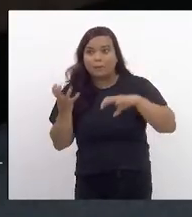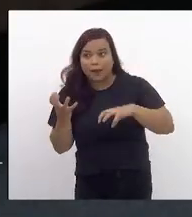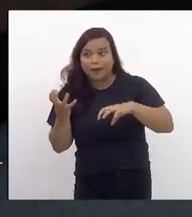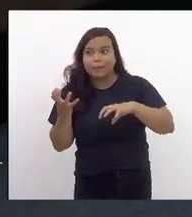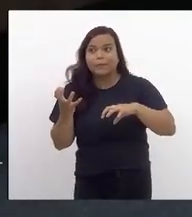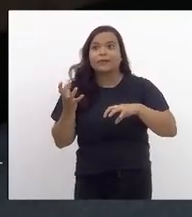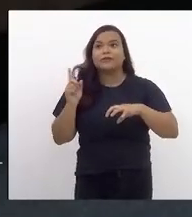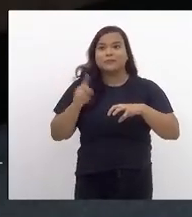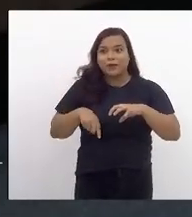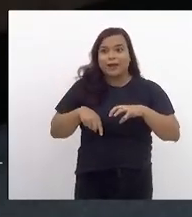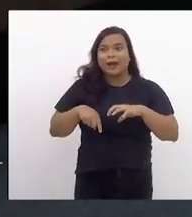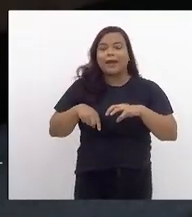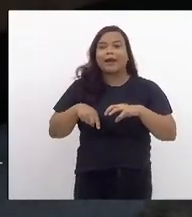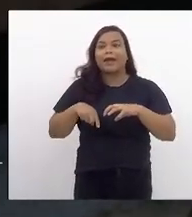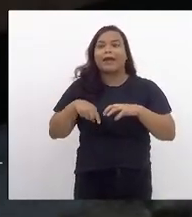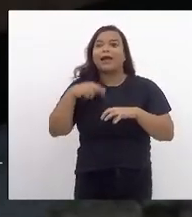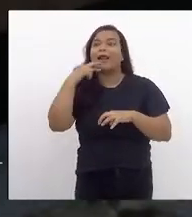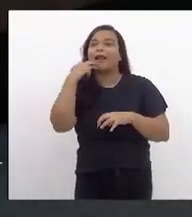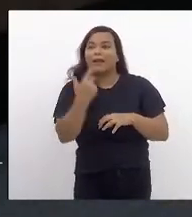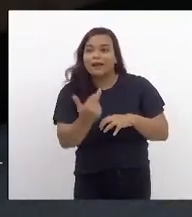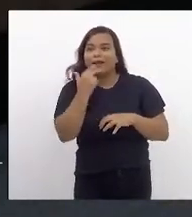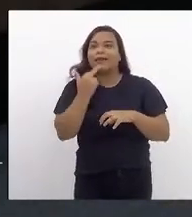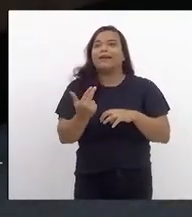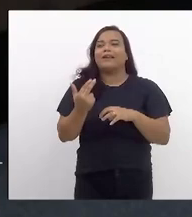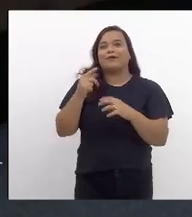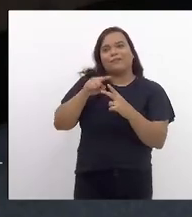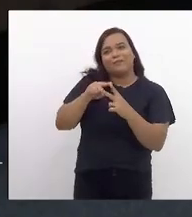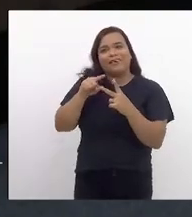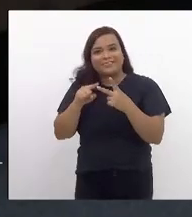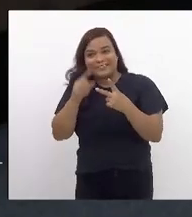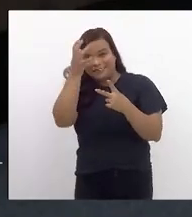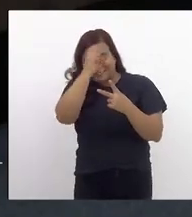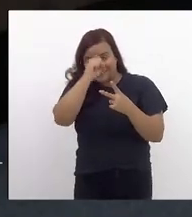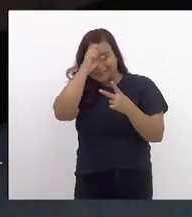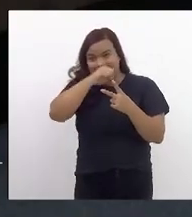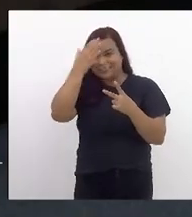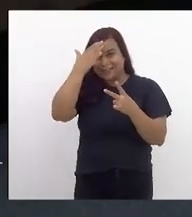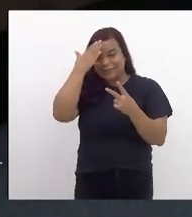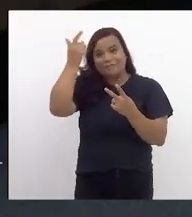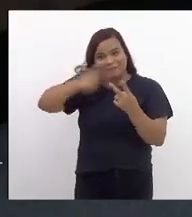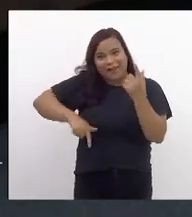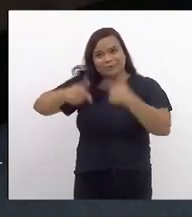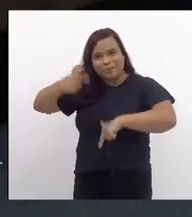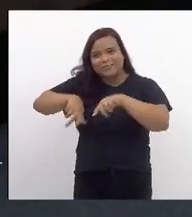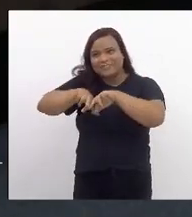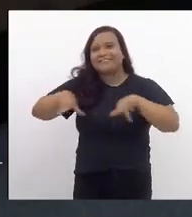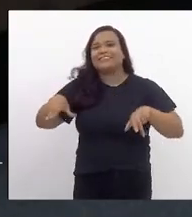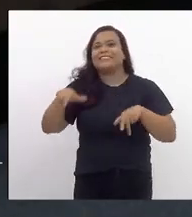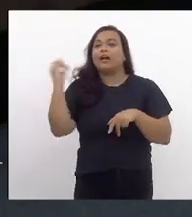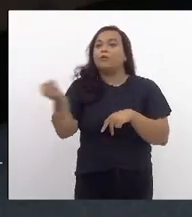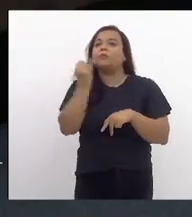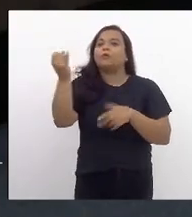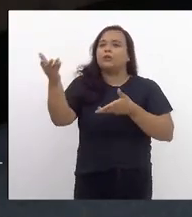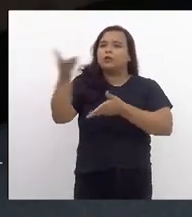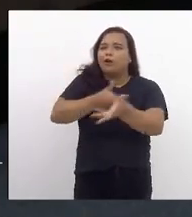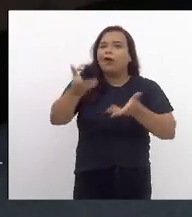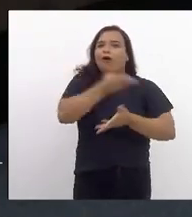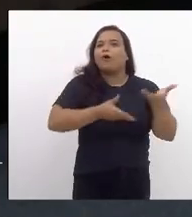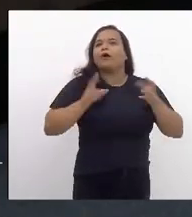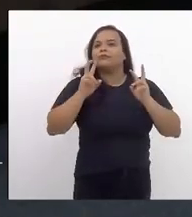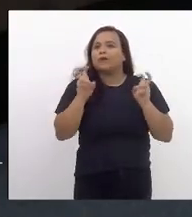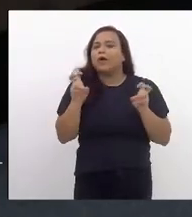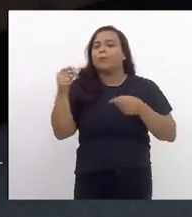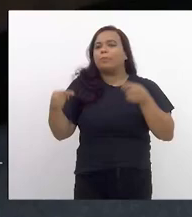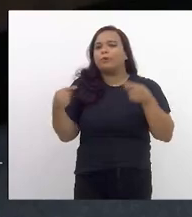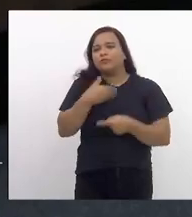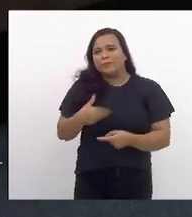bilíngue. Acho que é tão importante quando a gente pode fazer trocas com relação a políticas públicas.